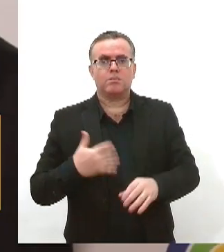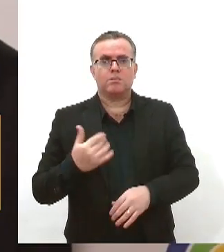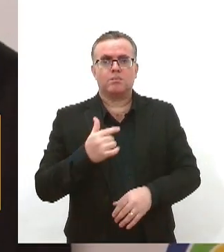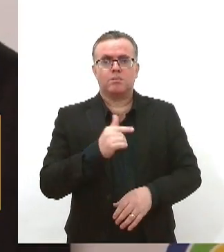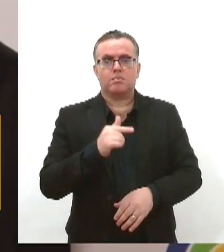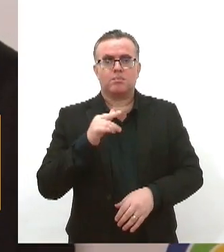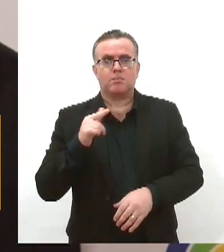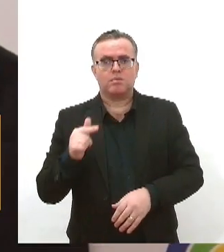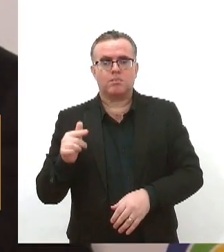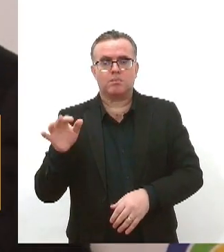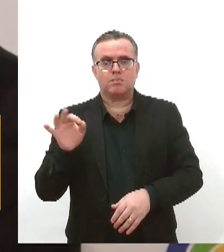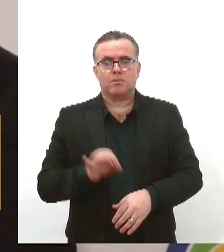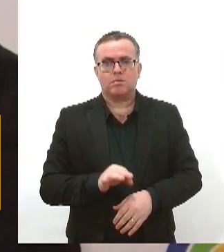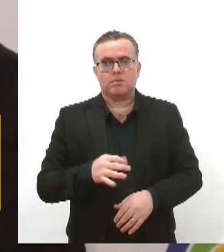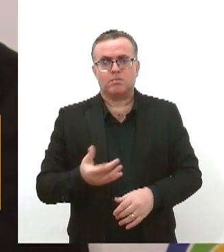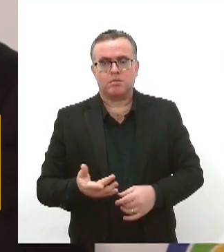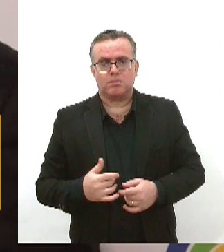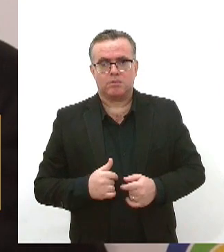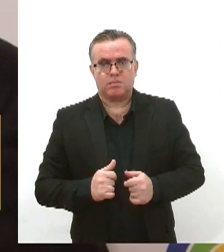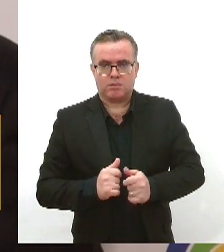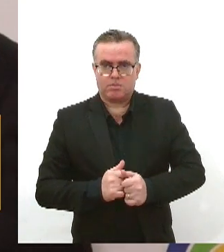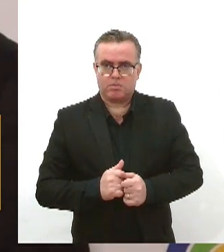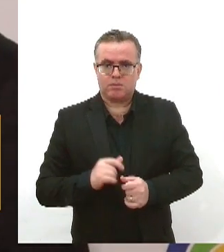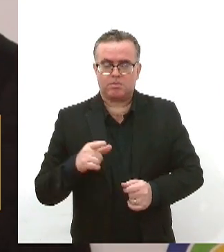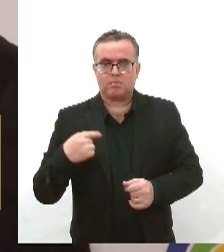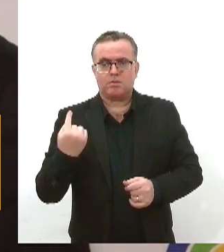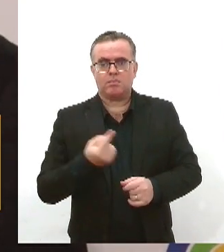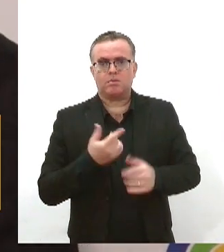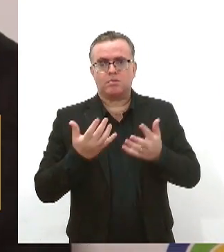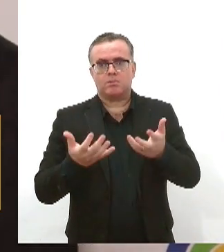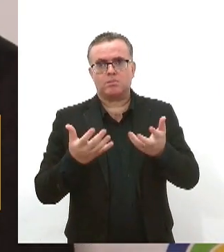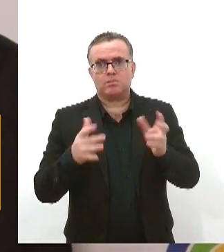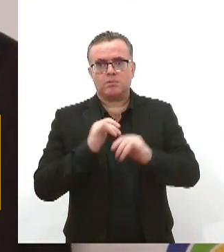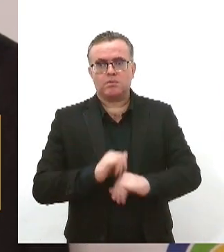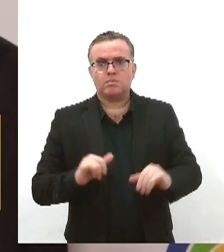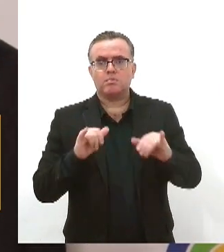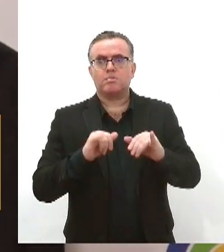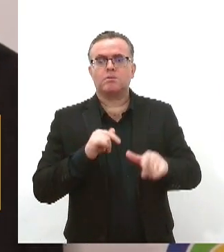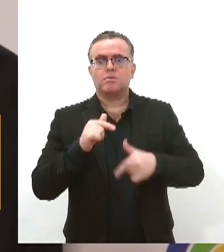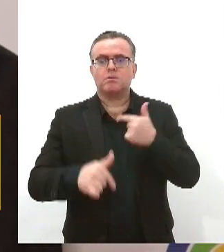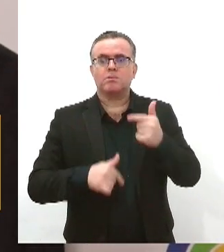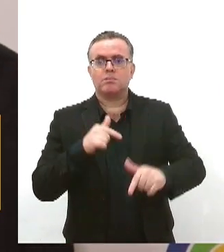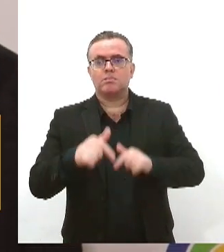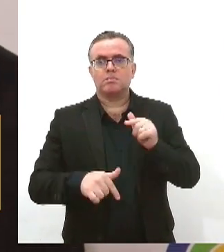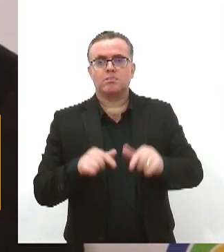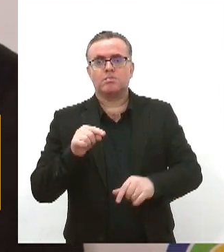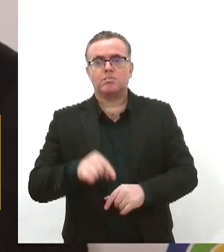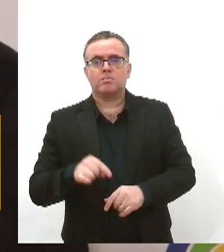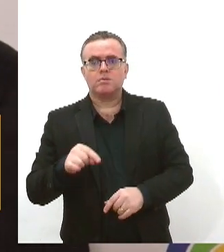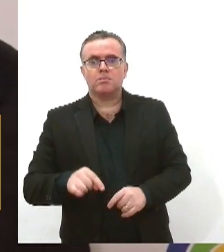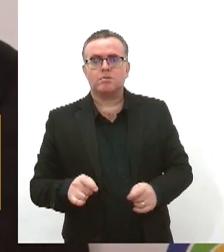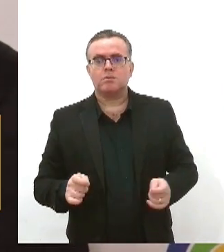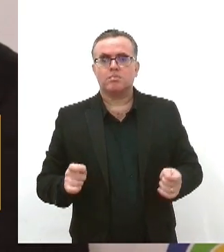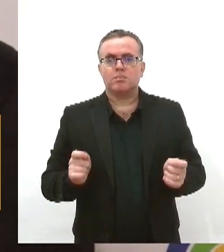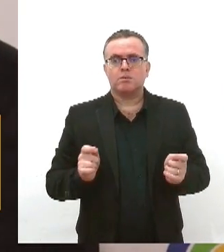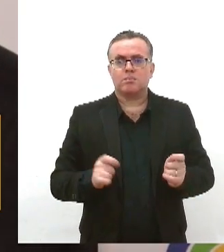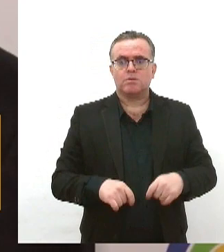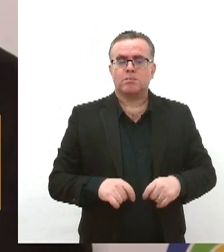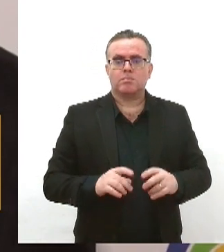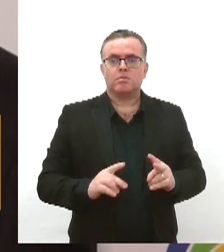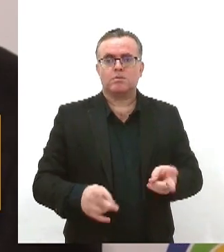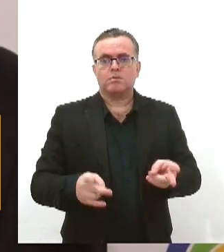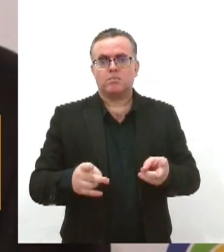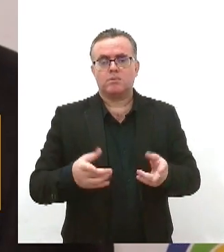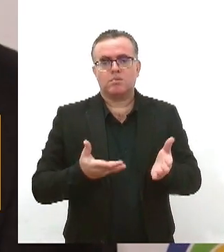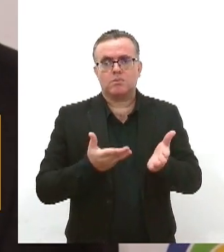77%. Nós queremos divulgar muito, trabalhar muito nessa casa para que consigamos aprovar esse projeto, que